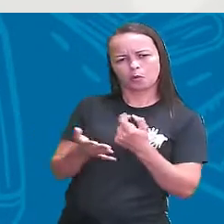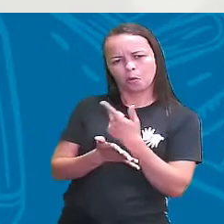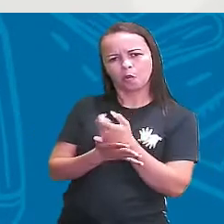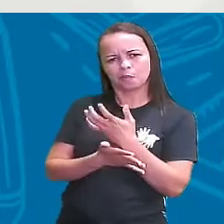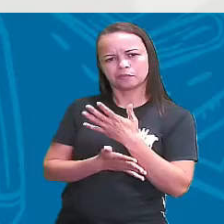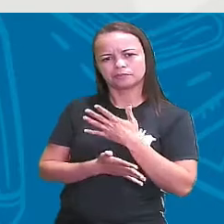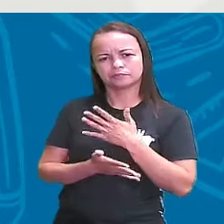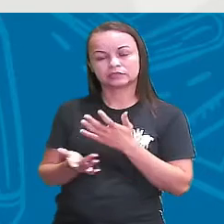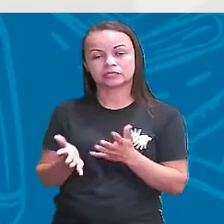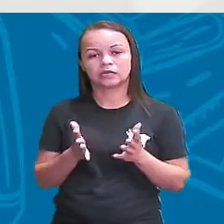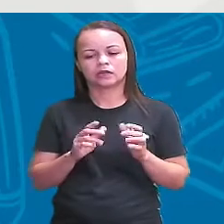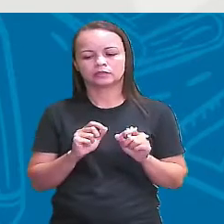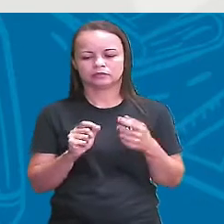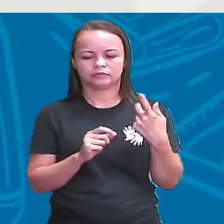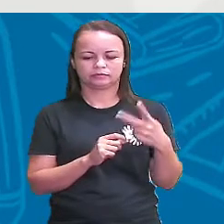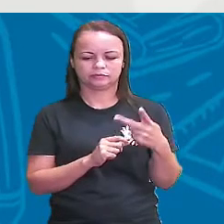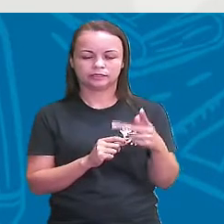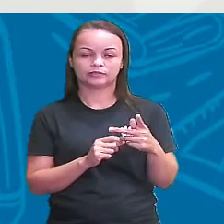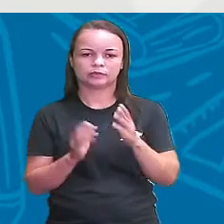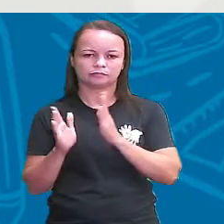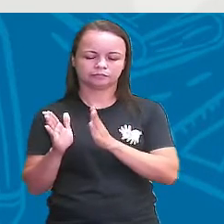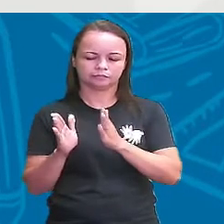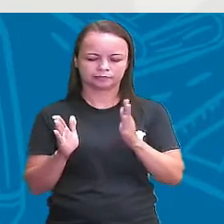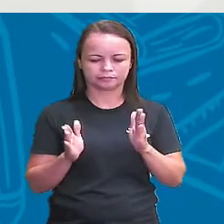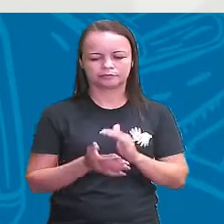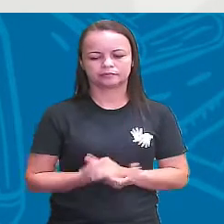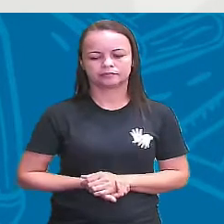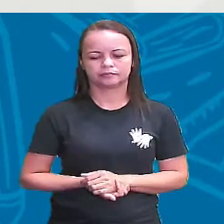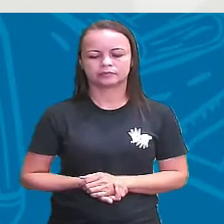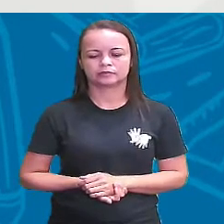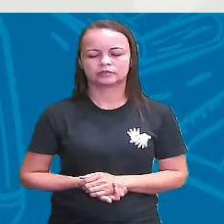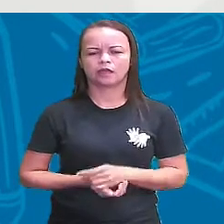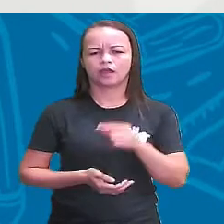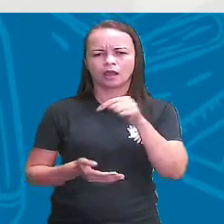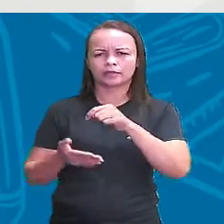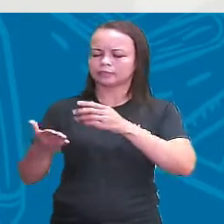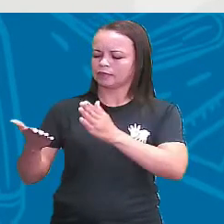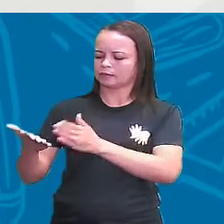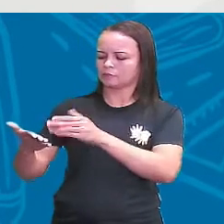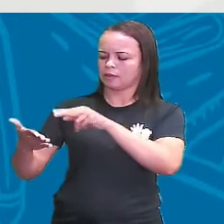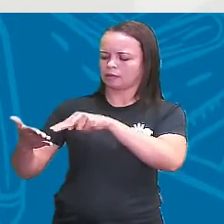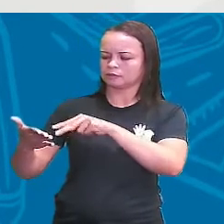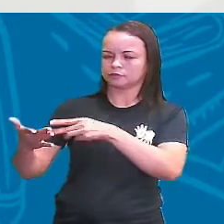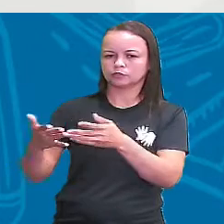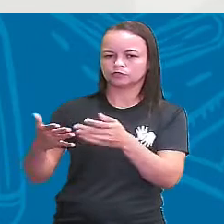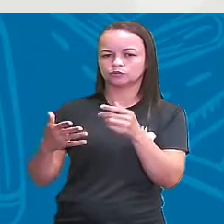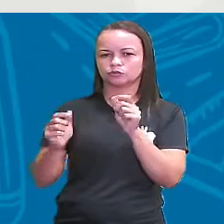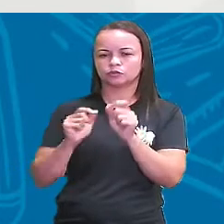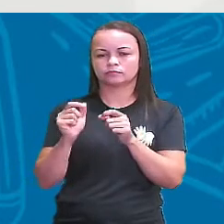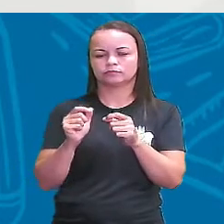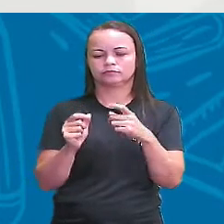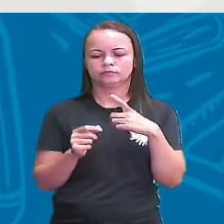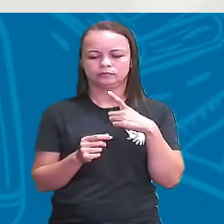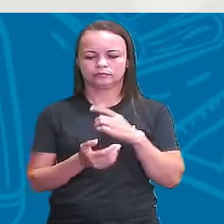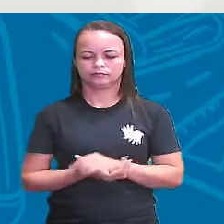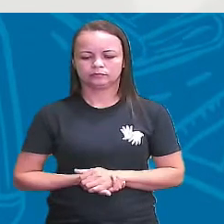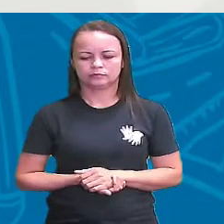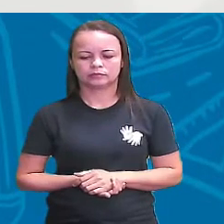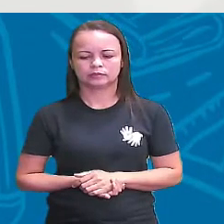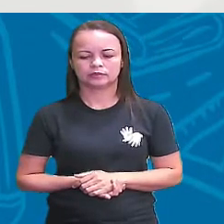vai ser sempre nessa ordem, ó. Aqui estão as partituras, te las he traído. El